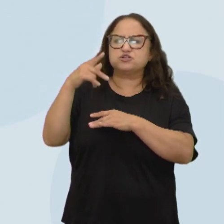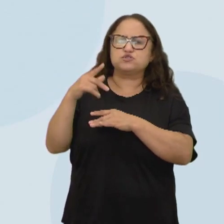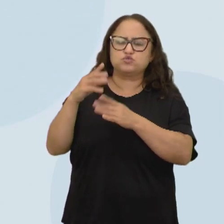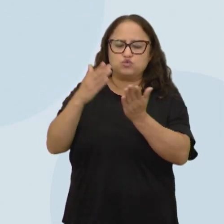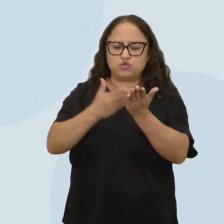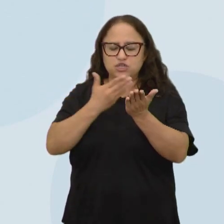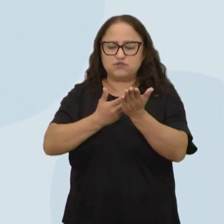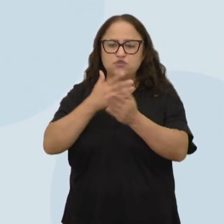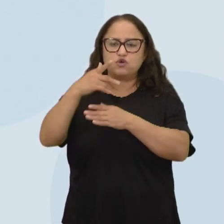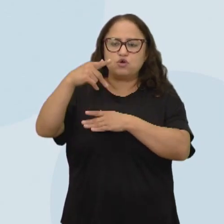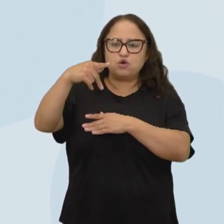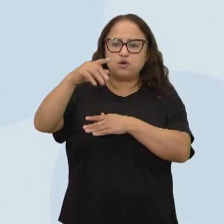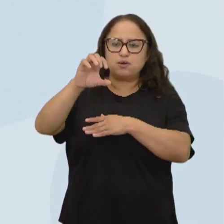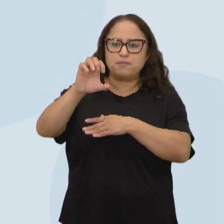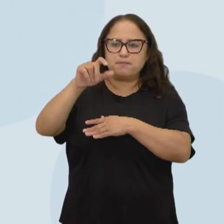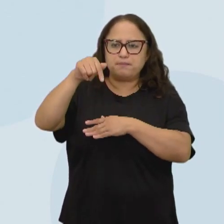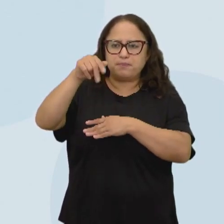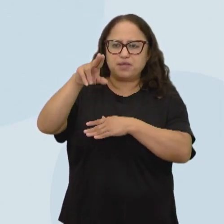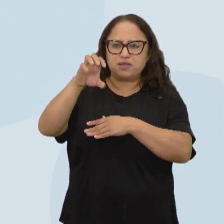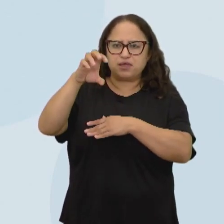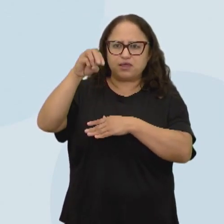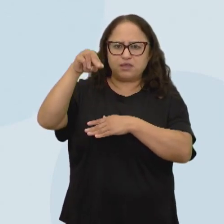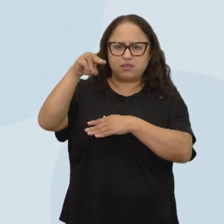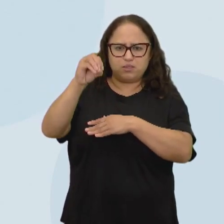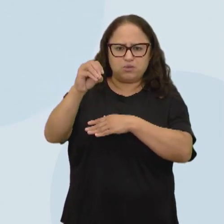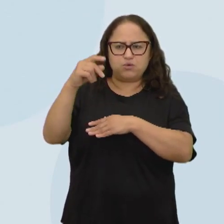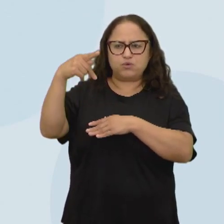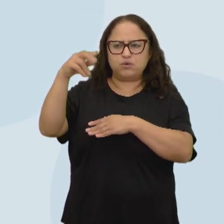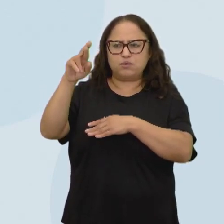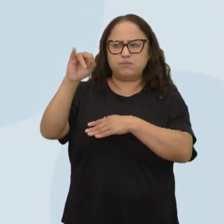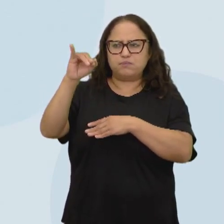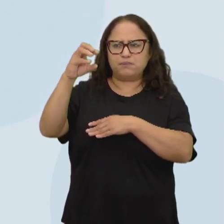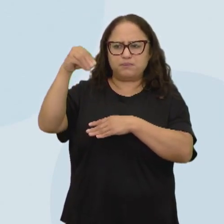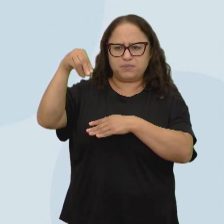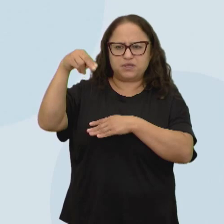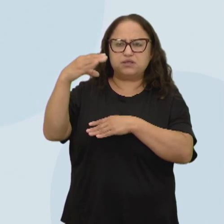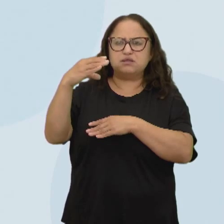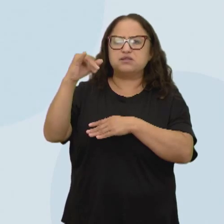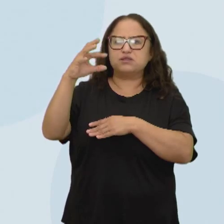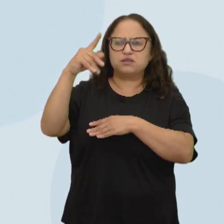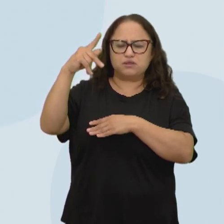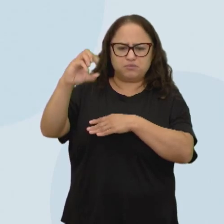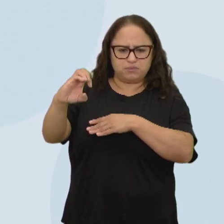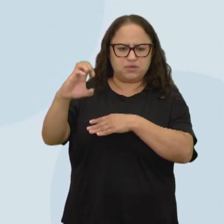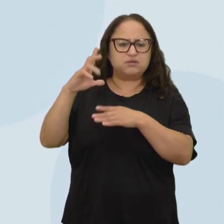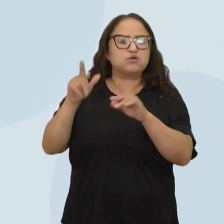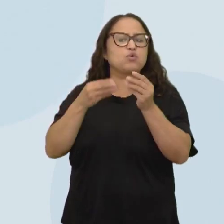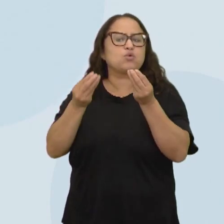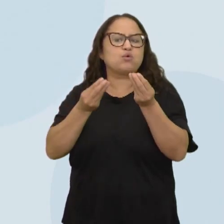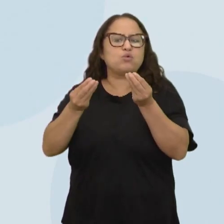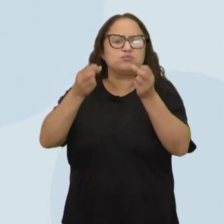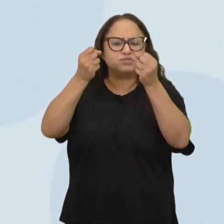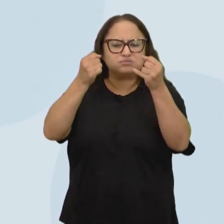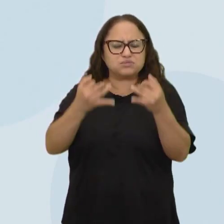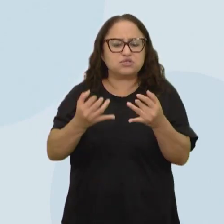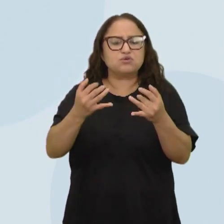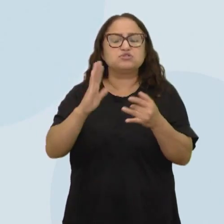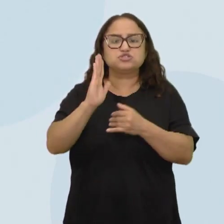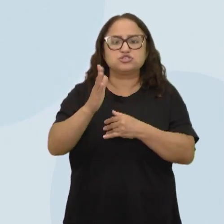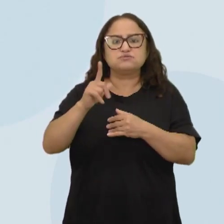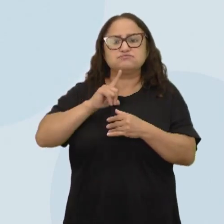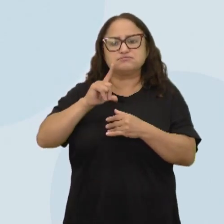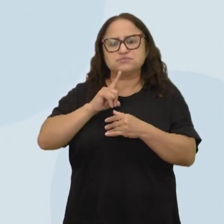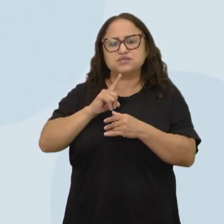final, ainda pensando um pouquinho no que a gente falou, do professor Paulo Margutti, da história da filosofia no Brasil, a gente